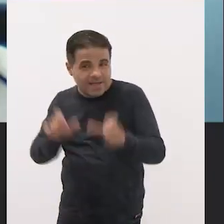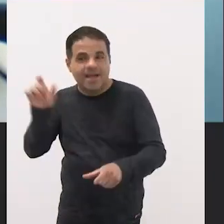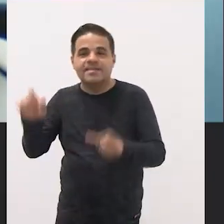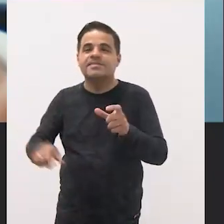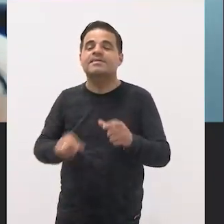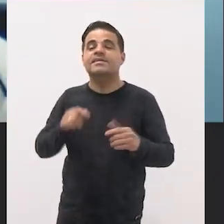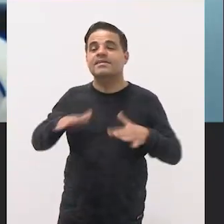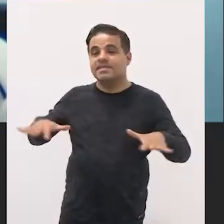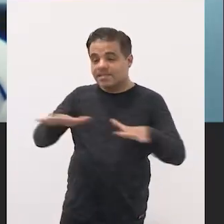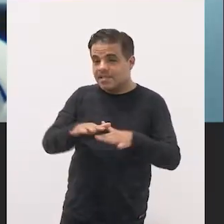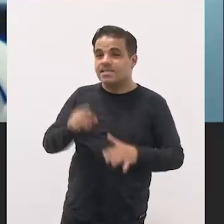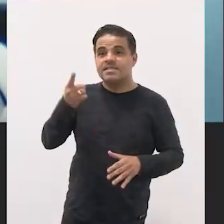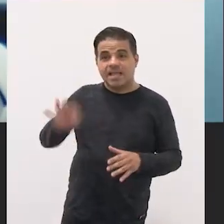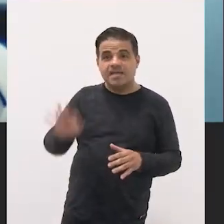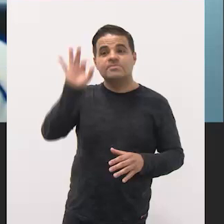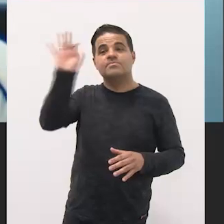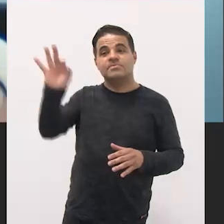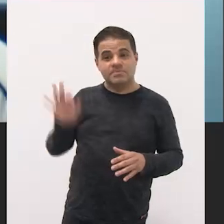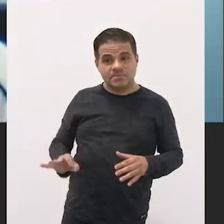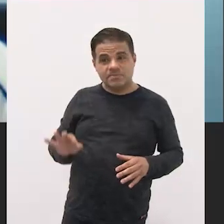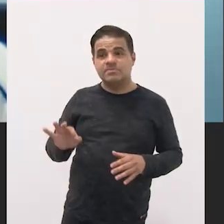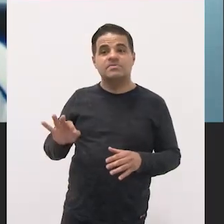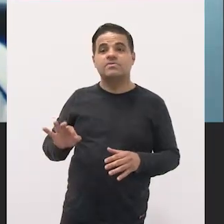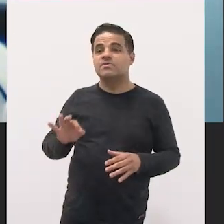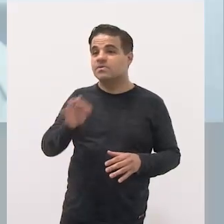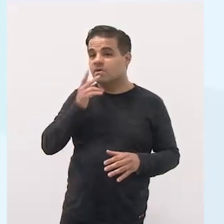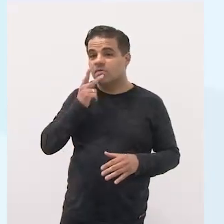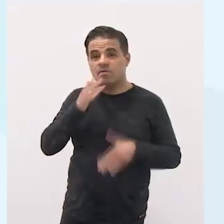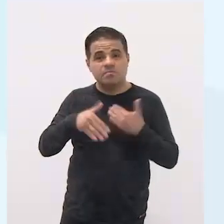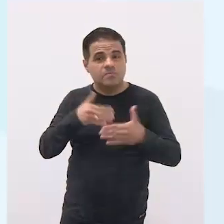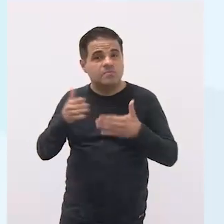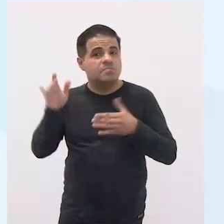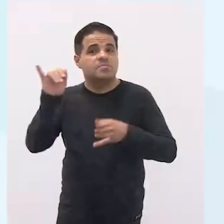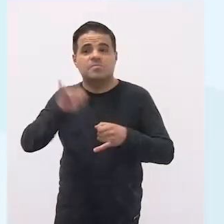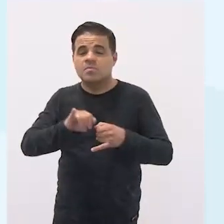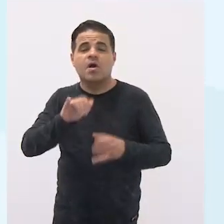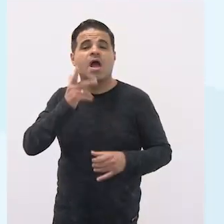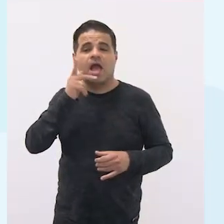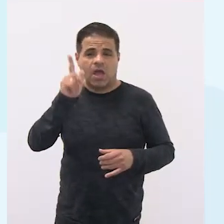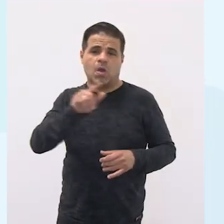perguntadas, 10% o desempenho sexual delas era nulo.